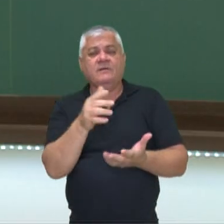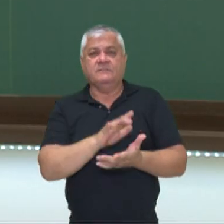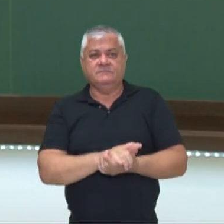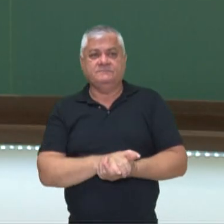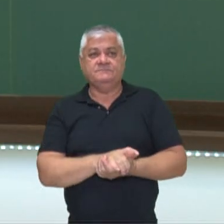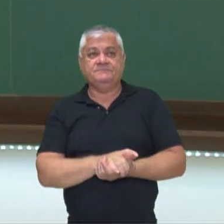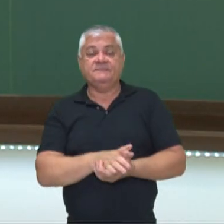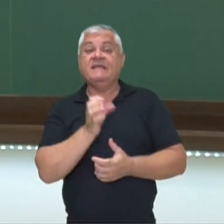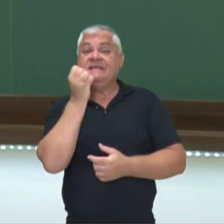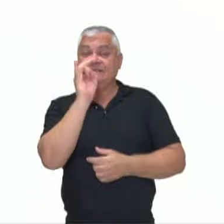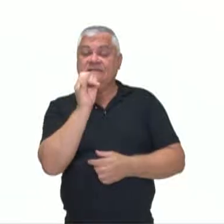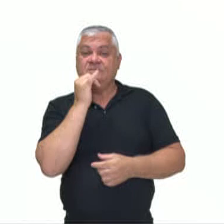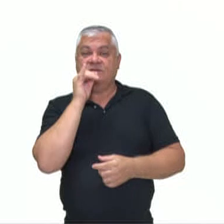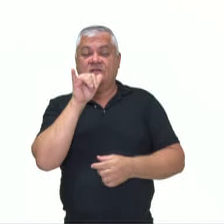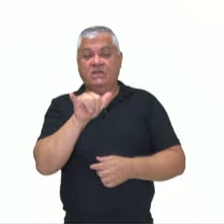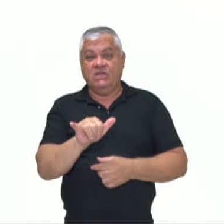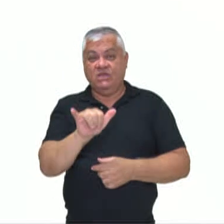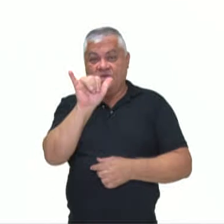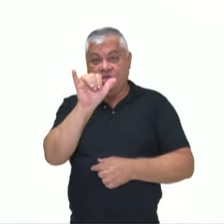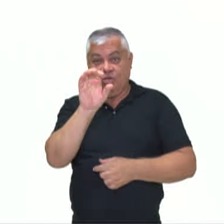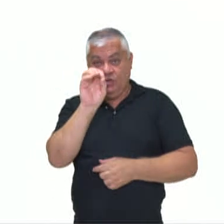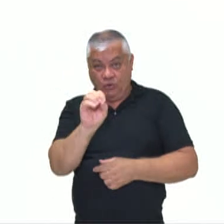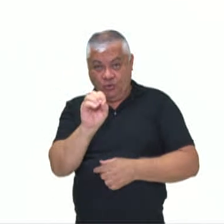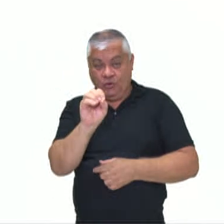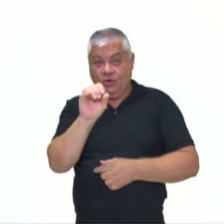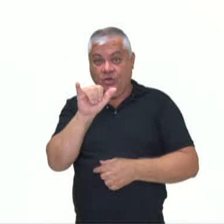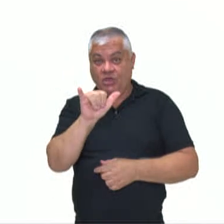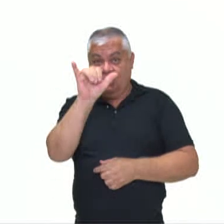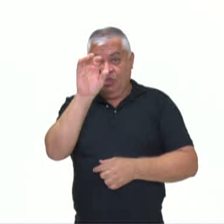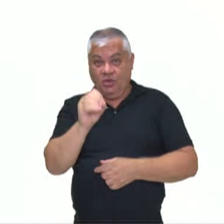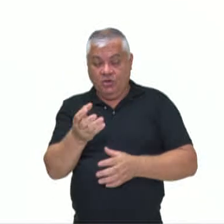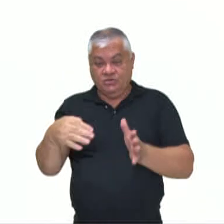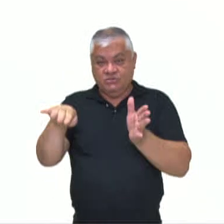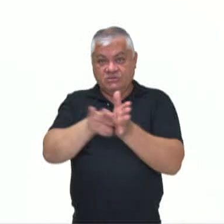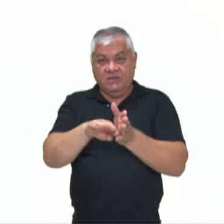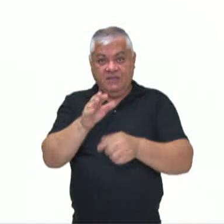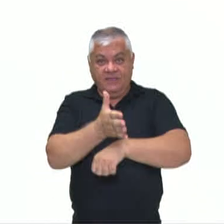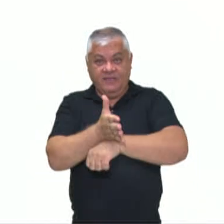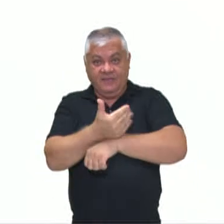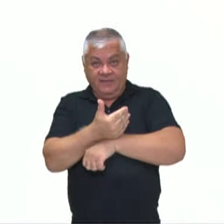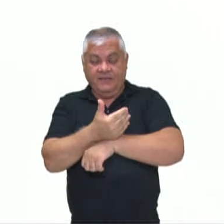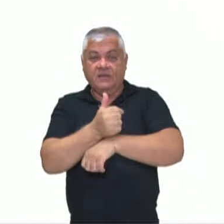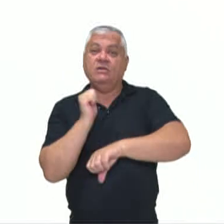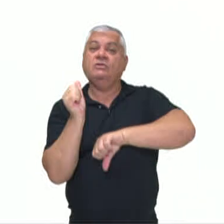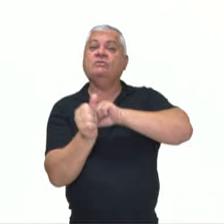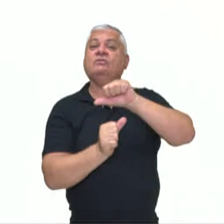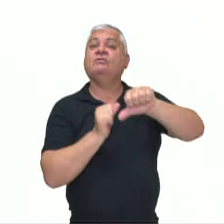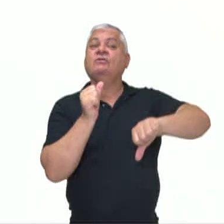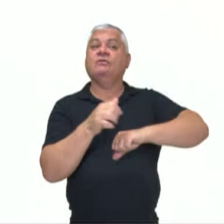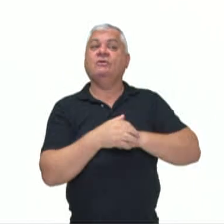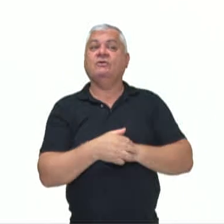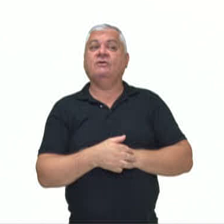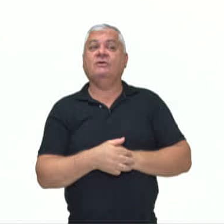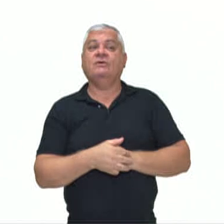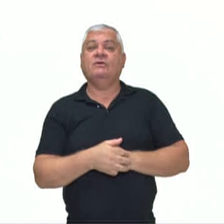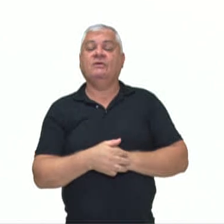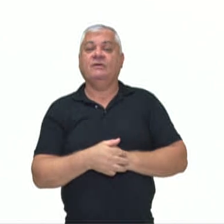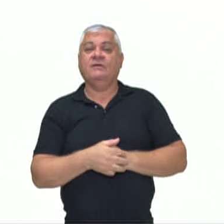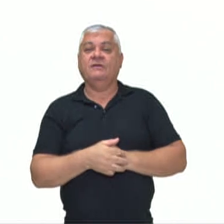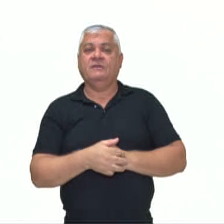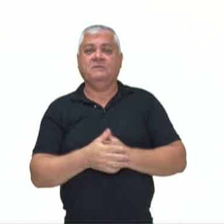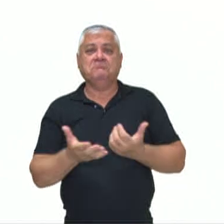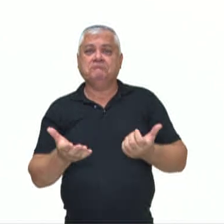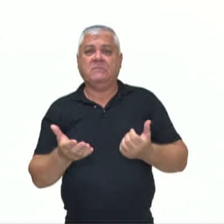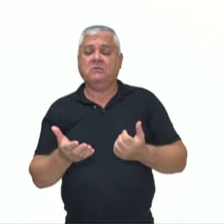em vez de yo llegué temprano, ou seja, eu cheguei cedo, a gente mudasse por llegué